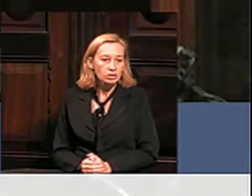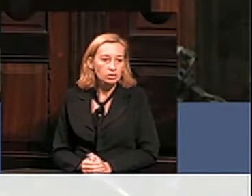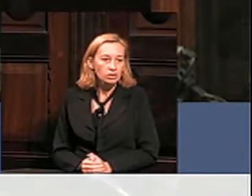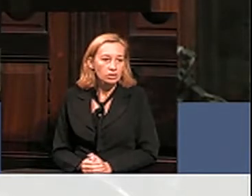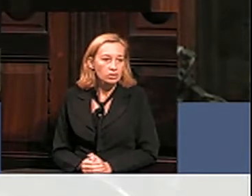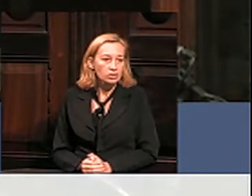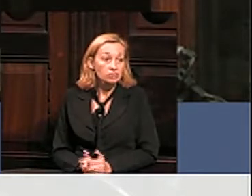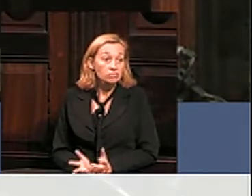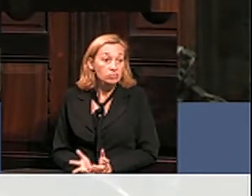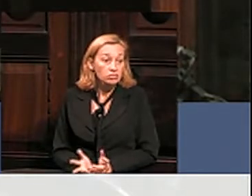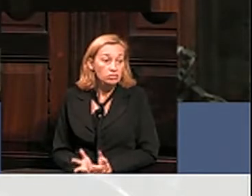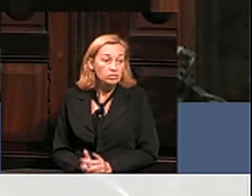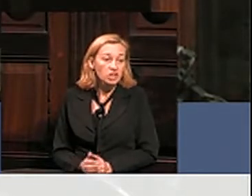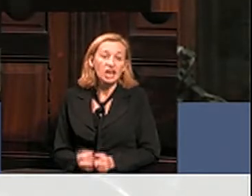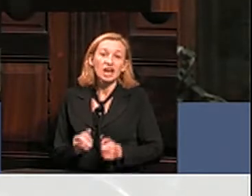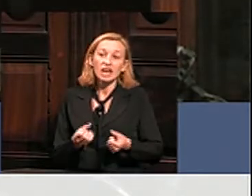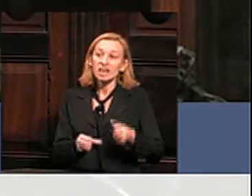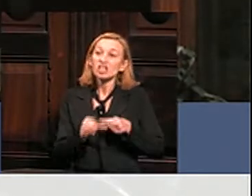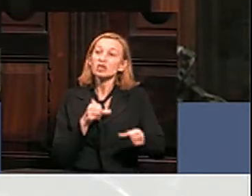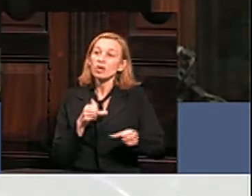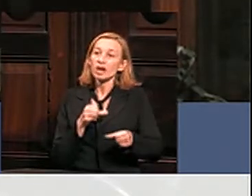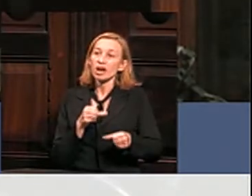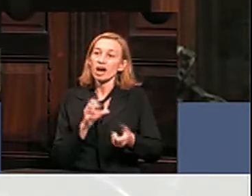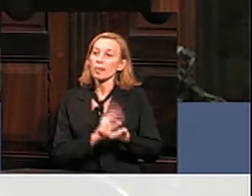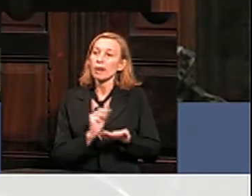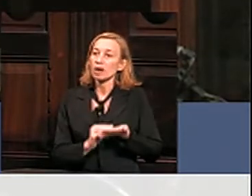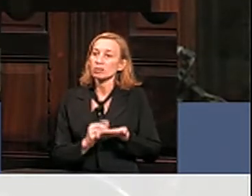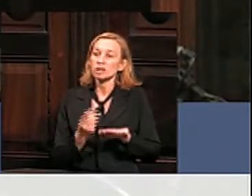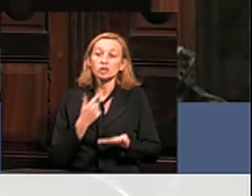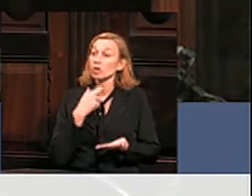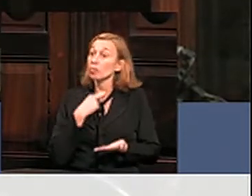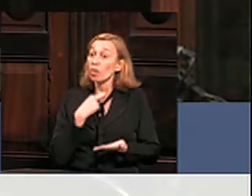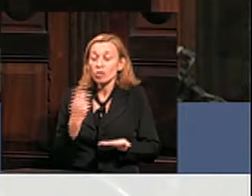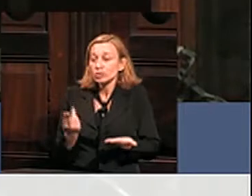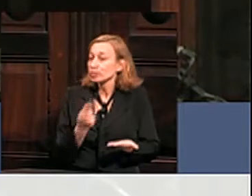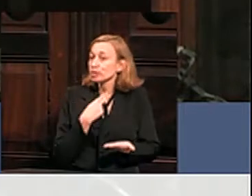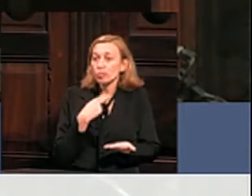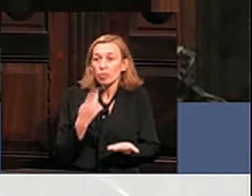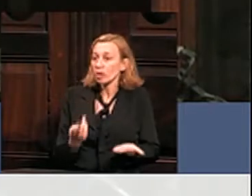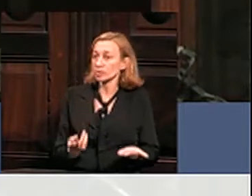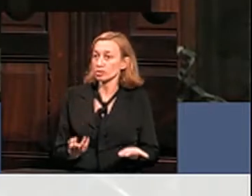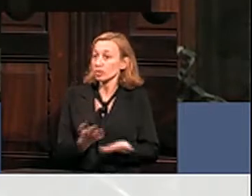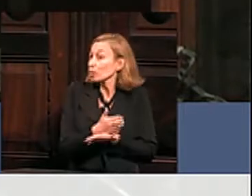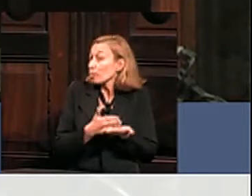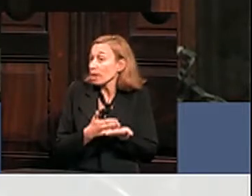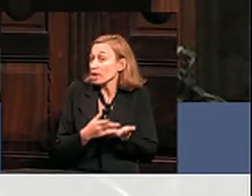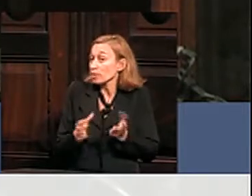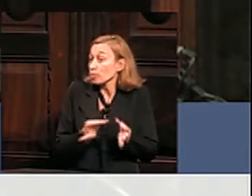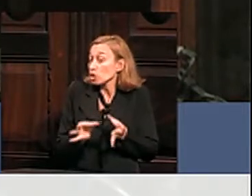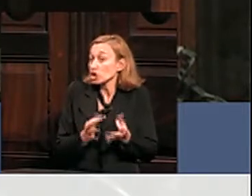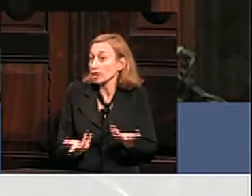êxodo. Eu não posso inverter, porque eu não posso encerrar a votação. Estou no meio da votação do projeto.